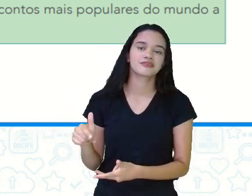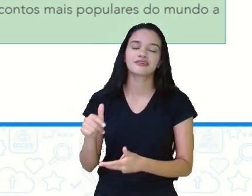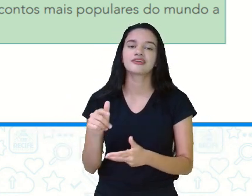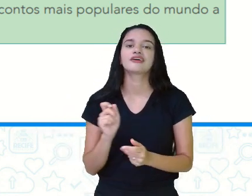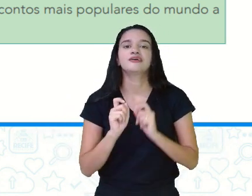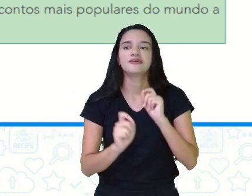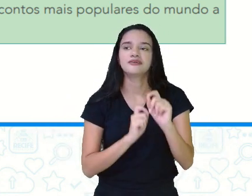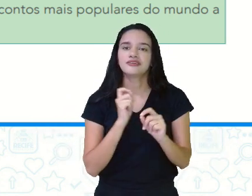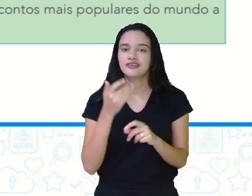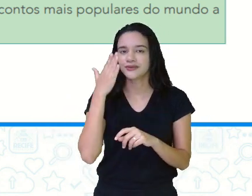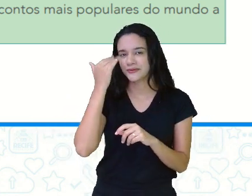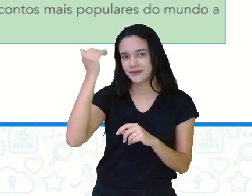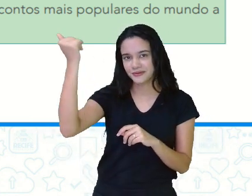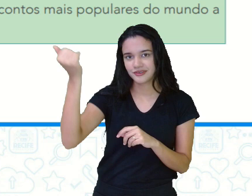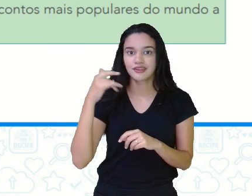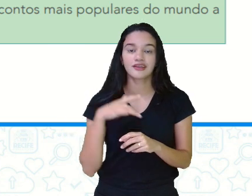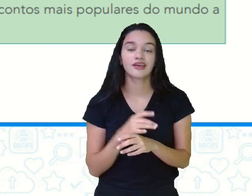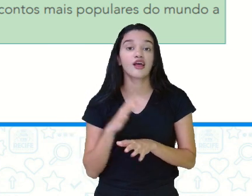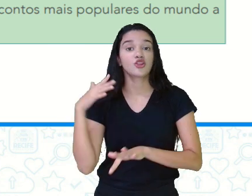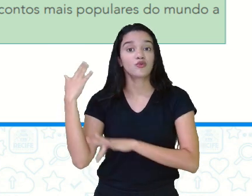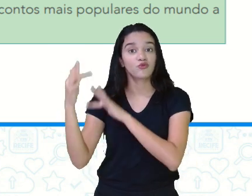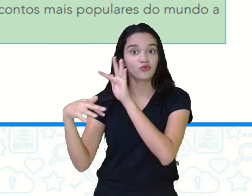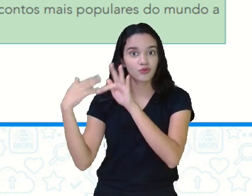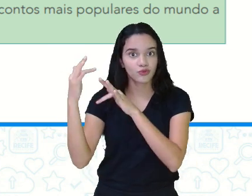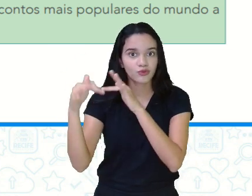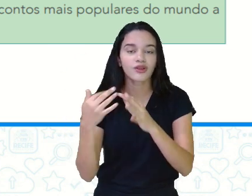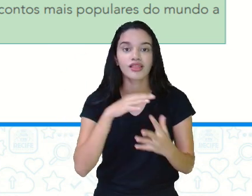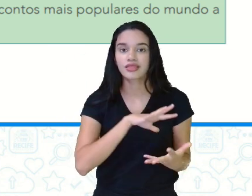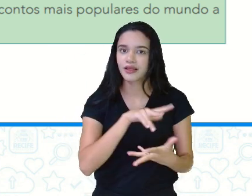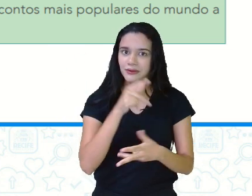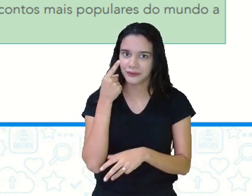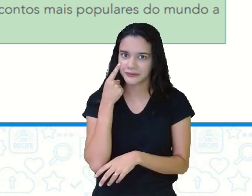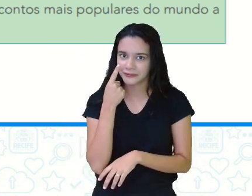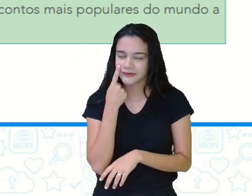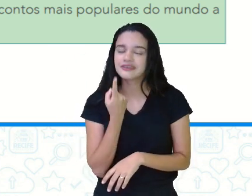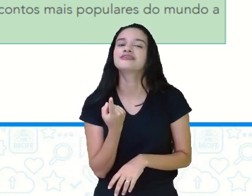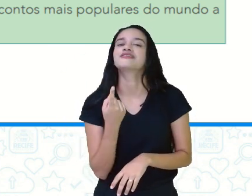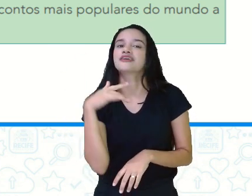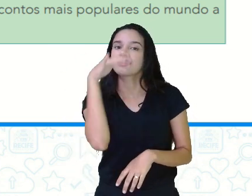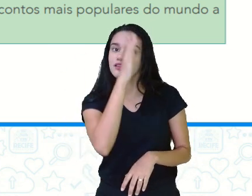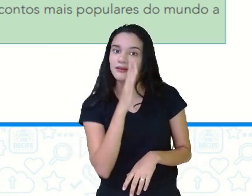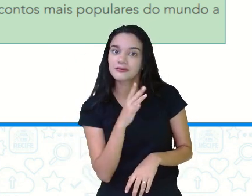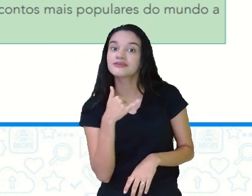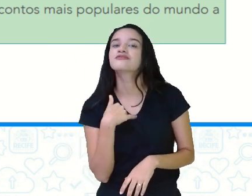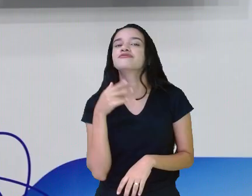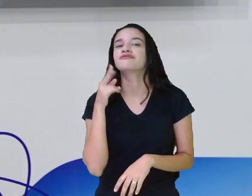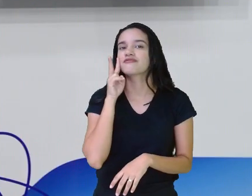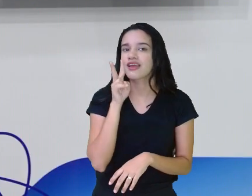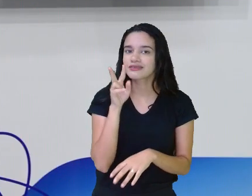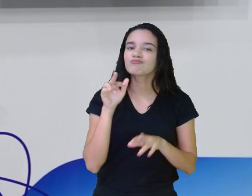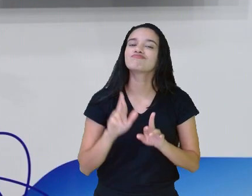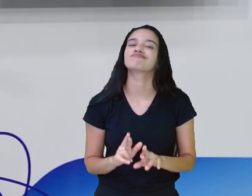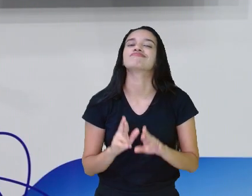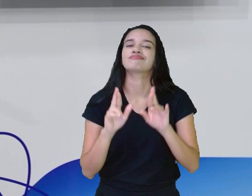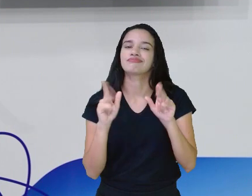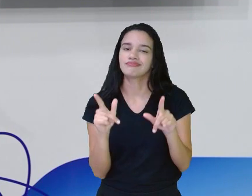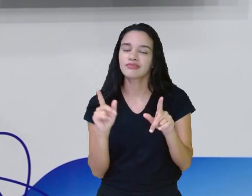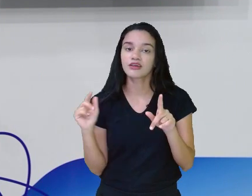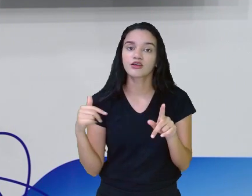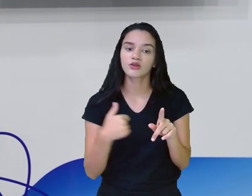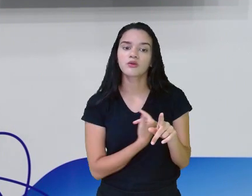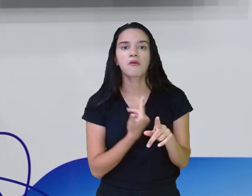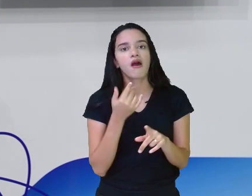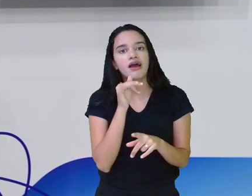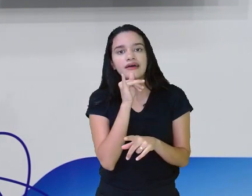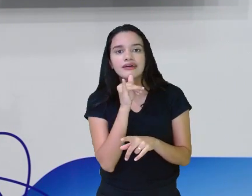figura mais famosa do folclore nacional. Então veja que já é algo bem diferente, não é? Nós